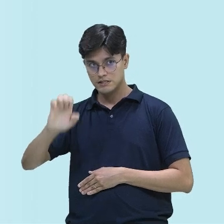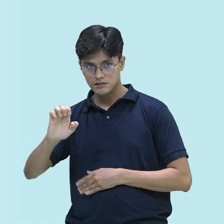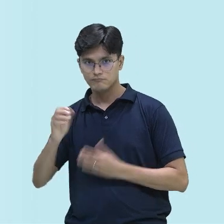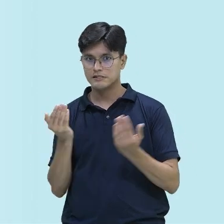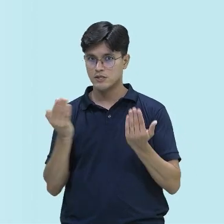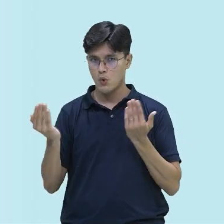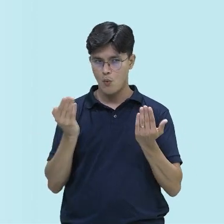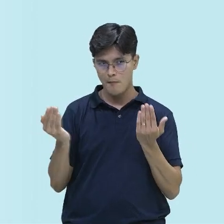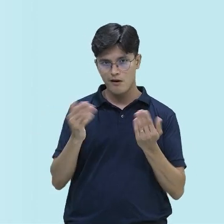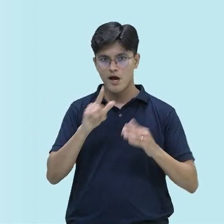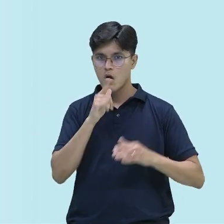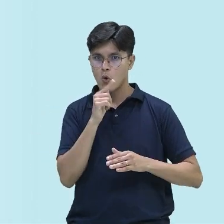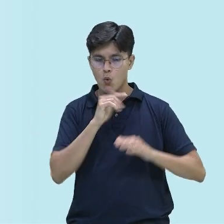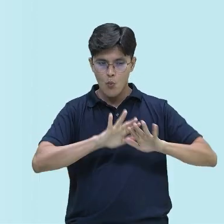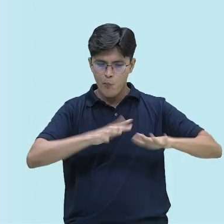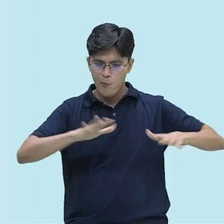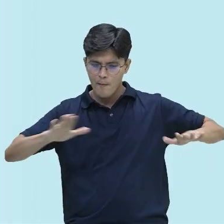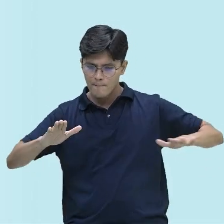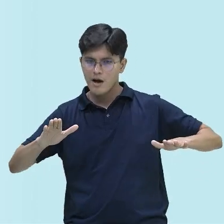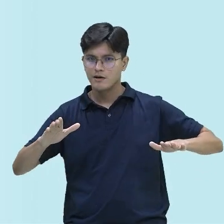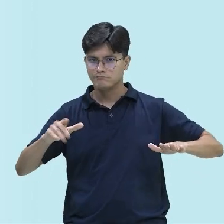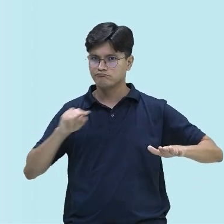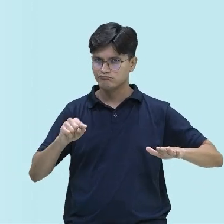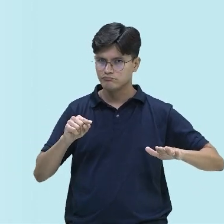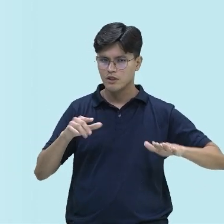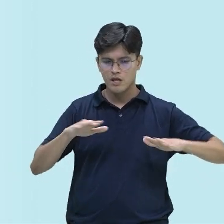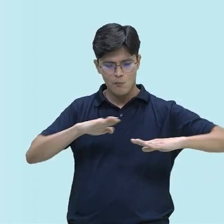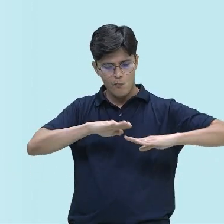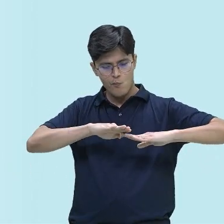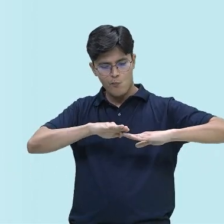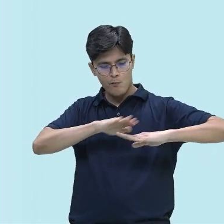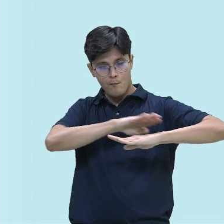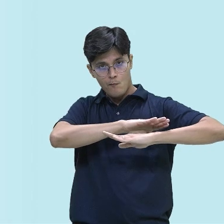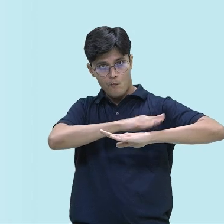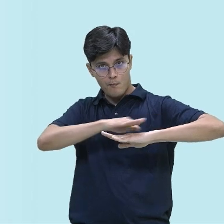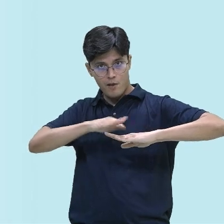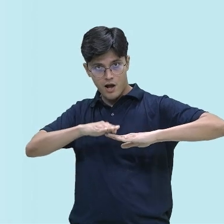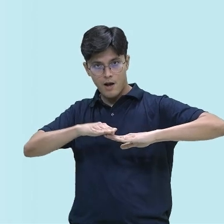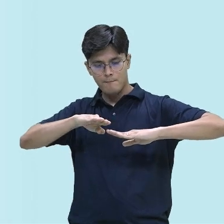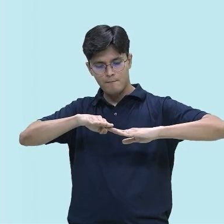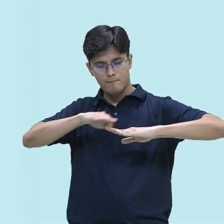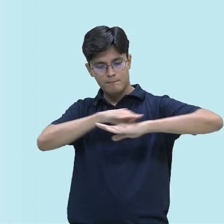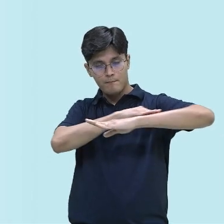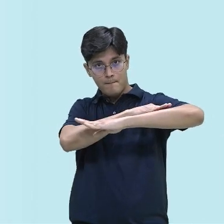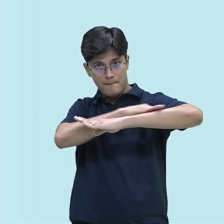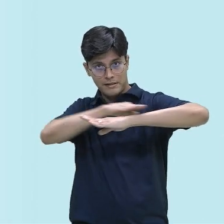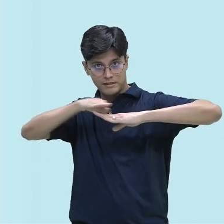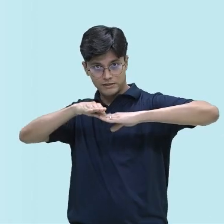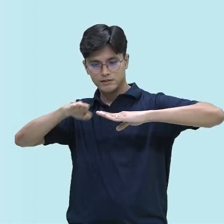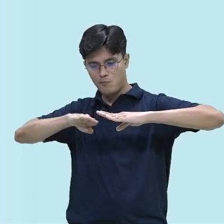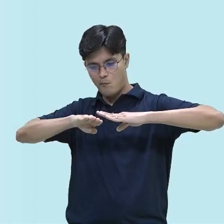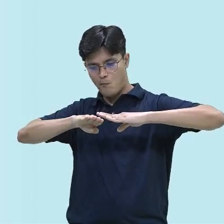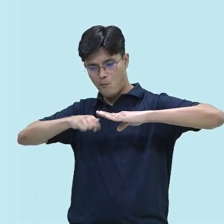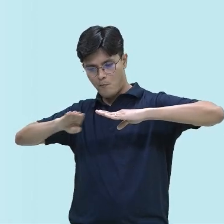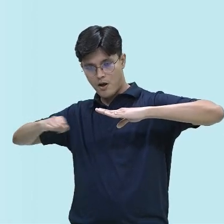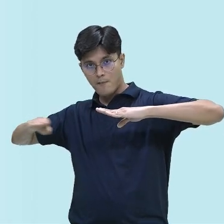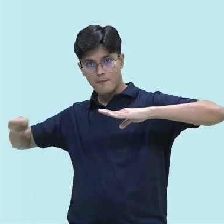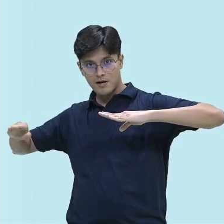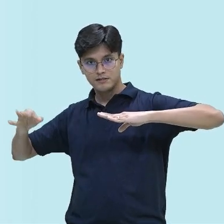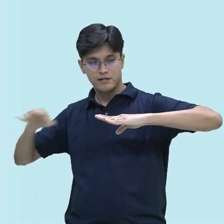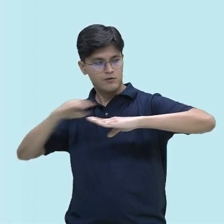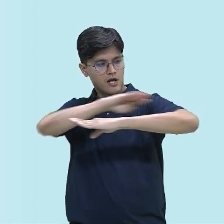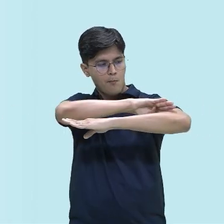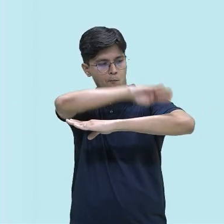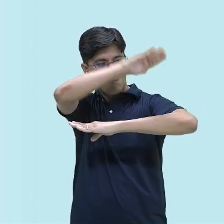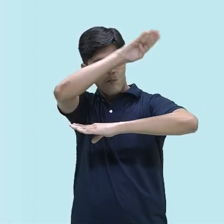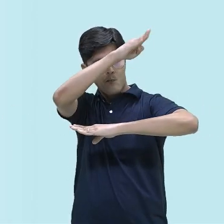altitude e também com relação à forma, né? Aqui as chapadas, olha. As chapadas a gente tem uma